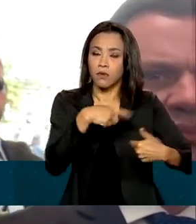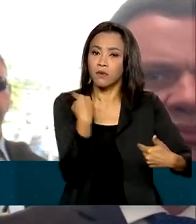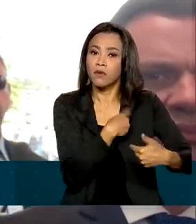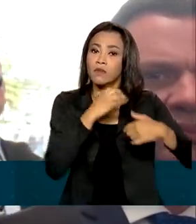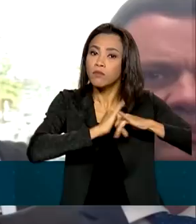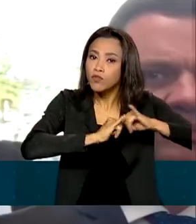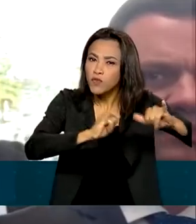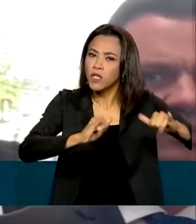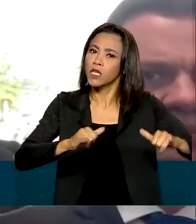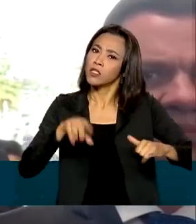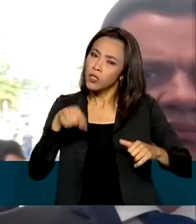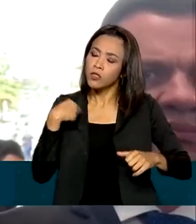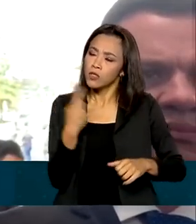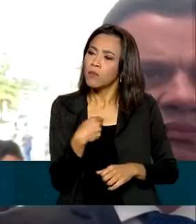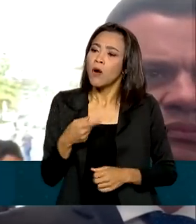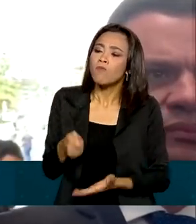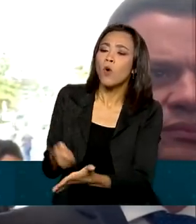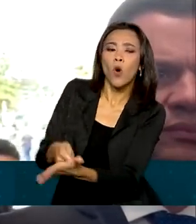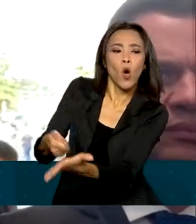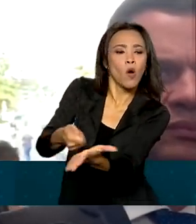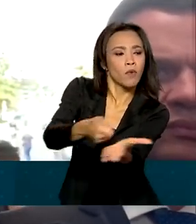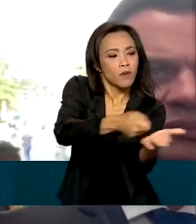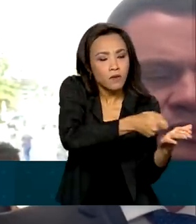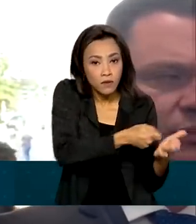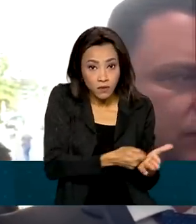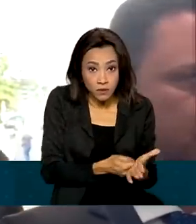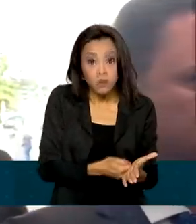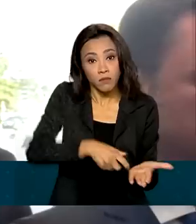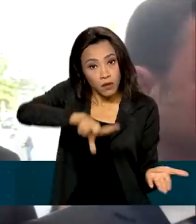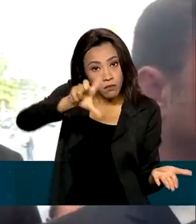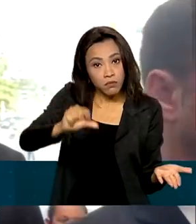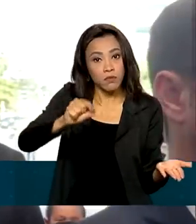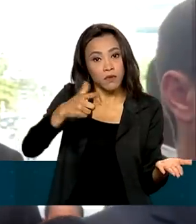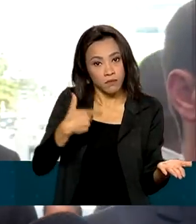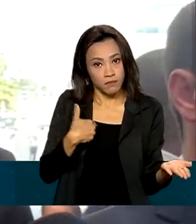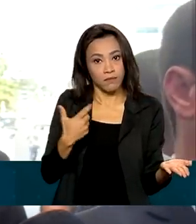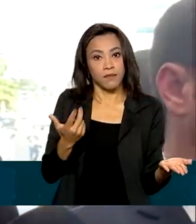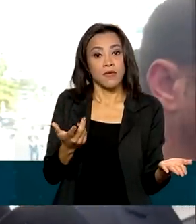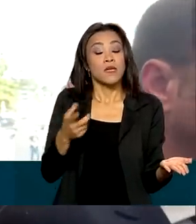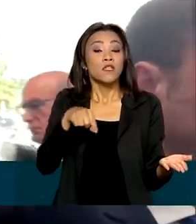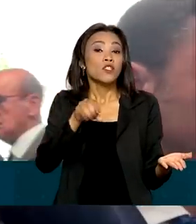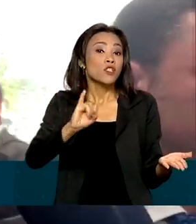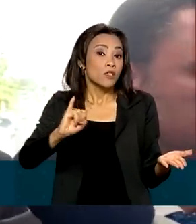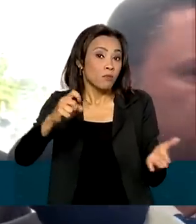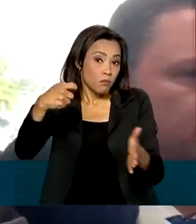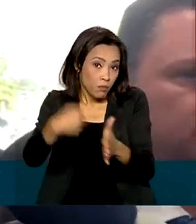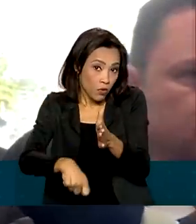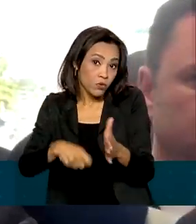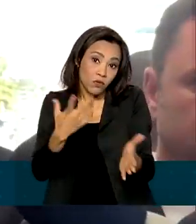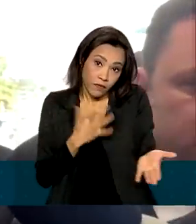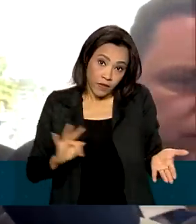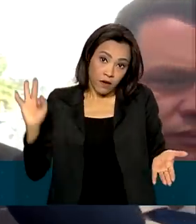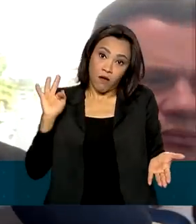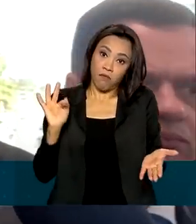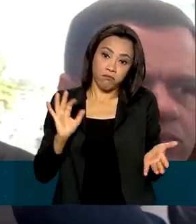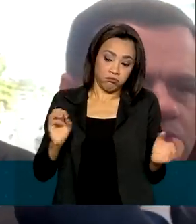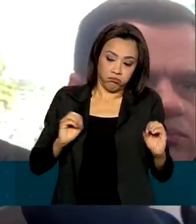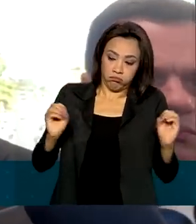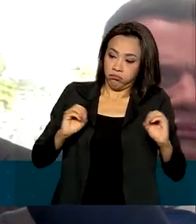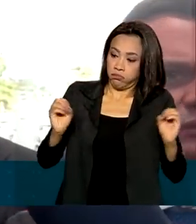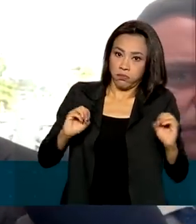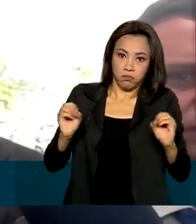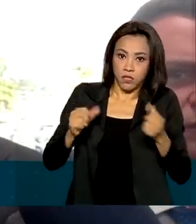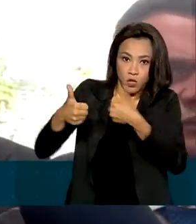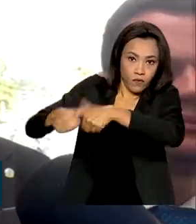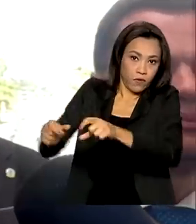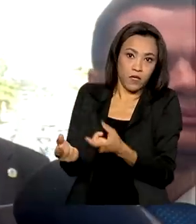fazendo pressão de modo que o que está sendo deixado de arrecadar de imposto estadual ou federal não fique com